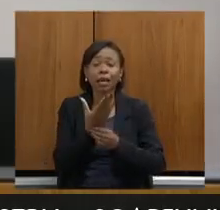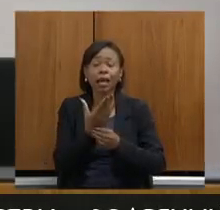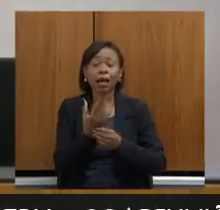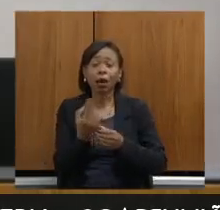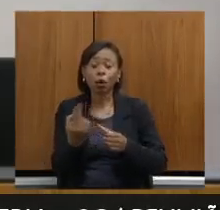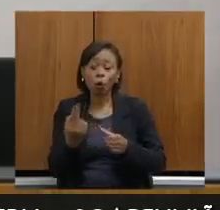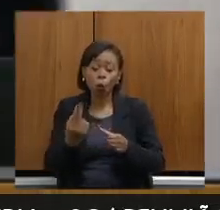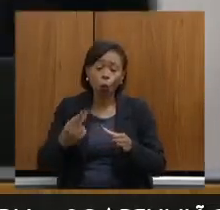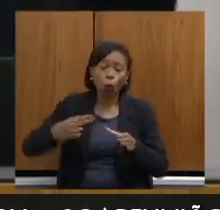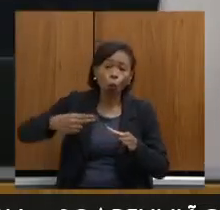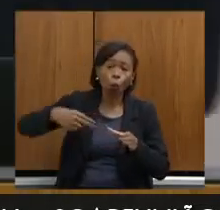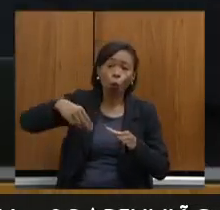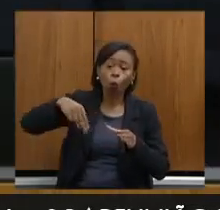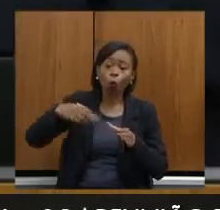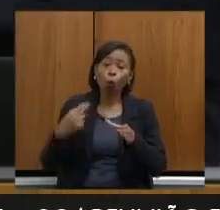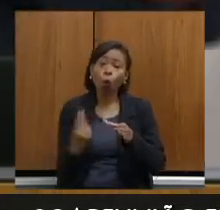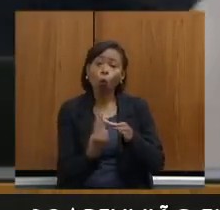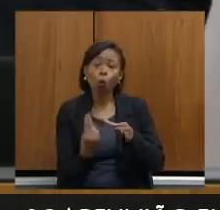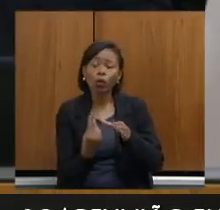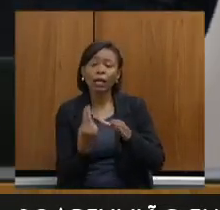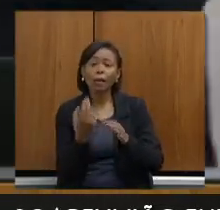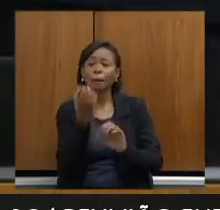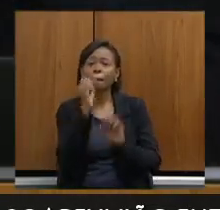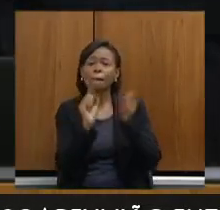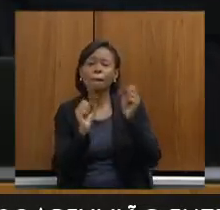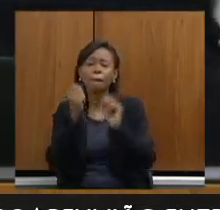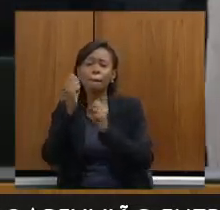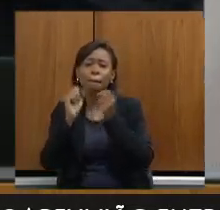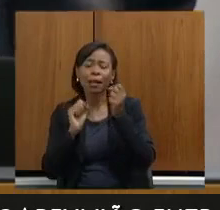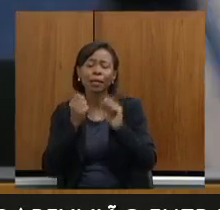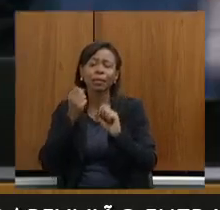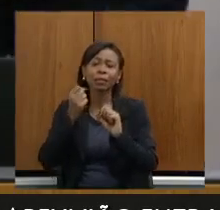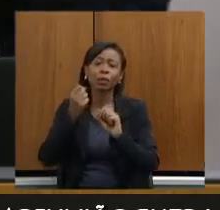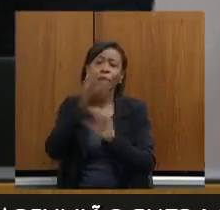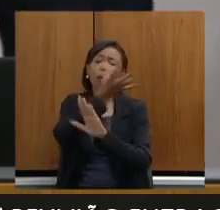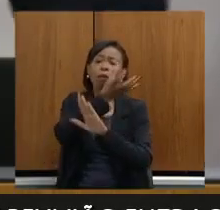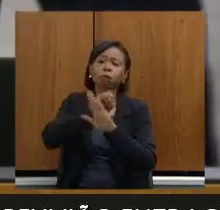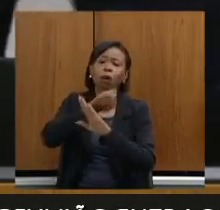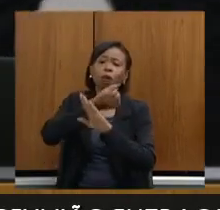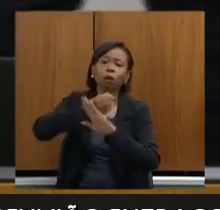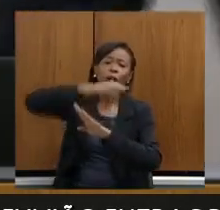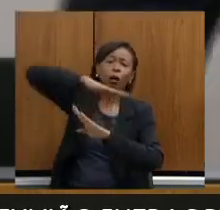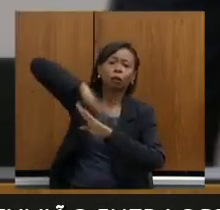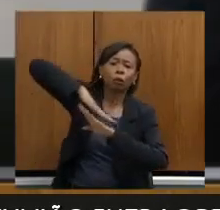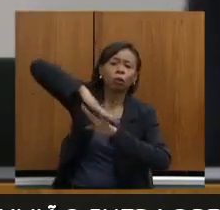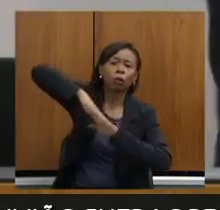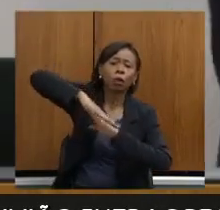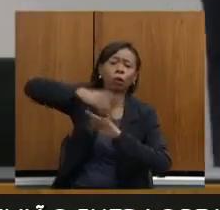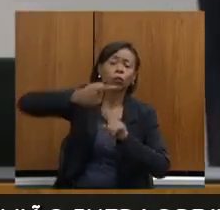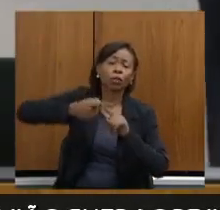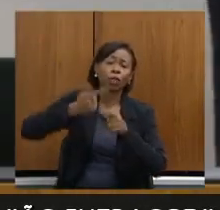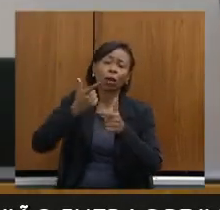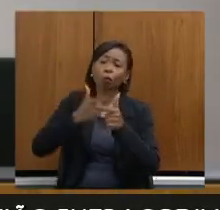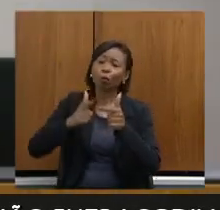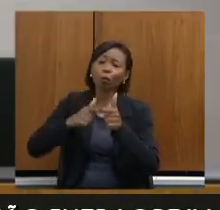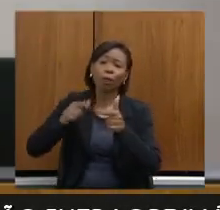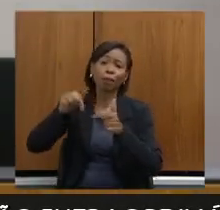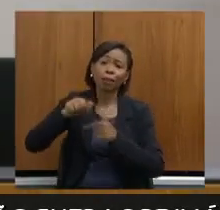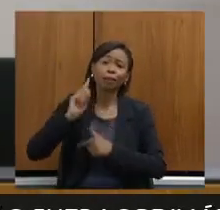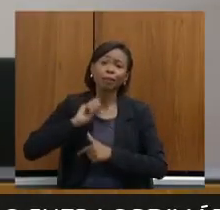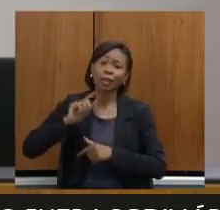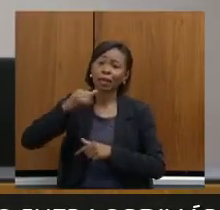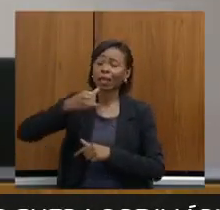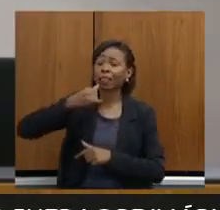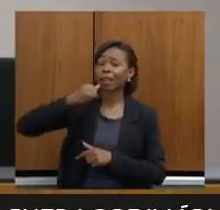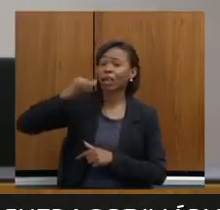grande problema de Minas Gerais energia se não tem como fazer o investimento em Minas Gerais porque não tem energia para fornecer